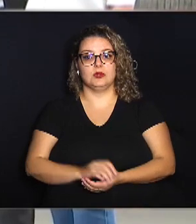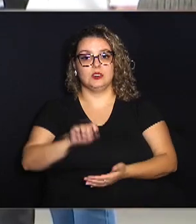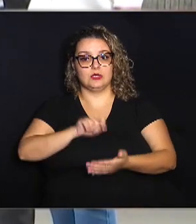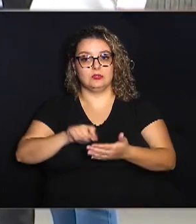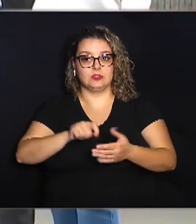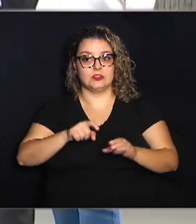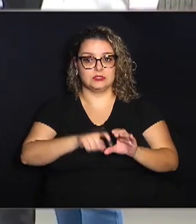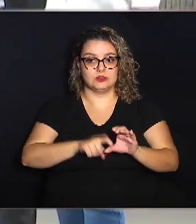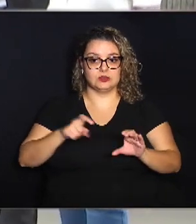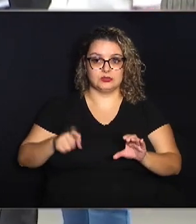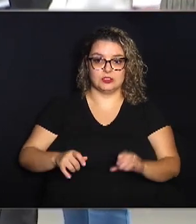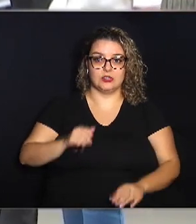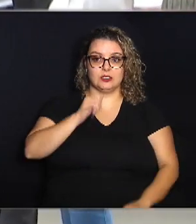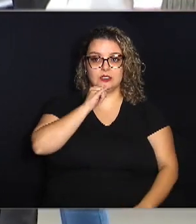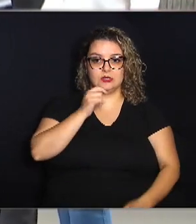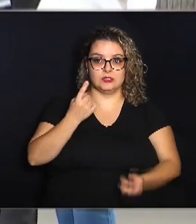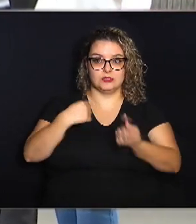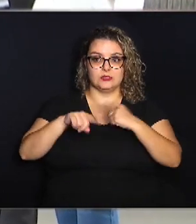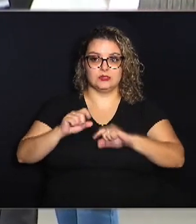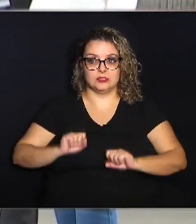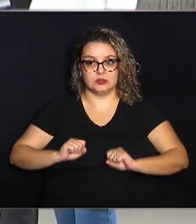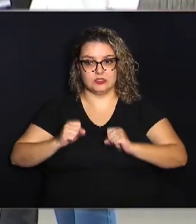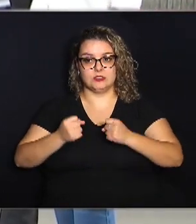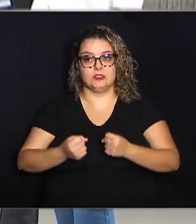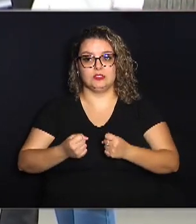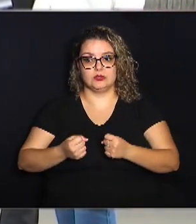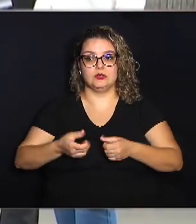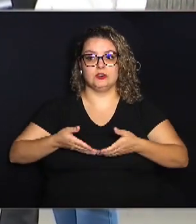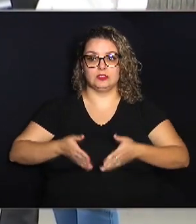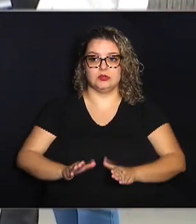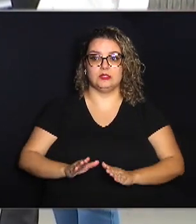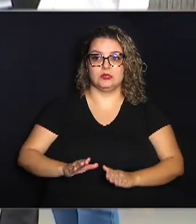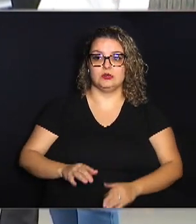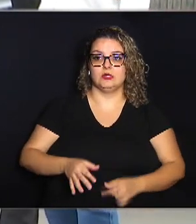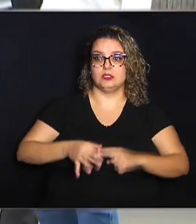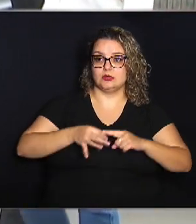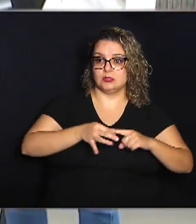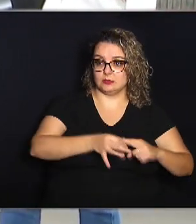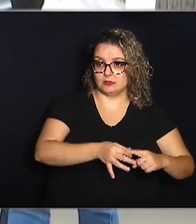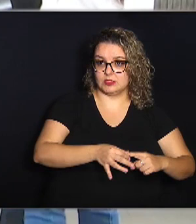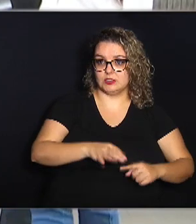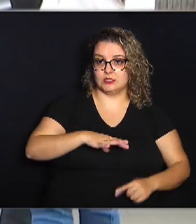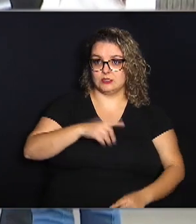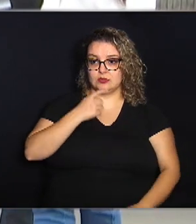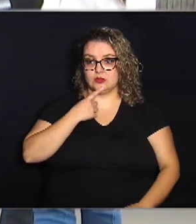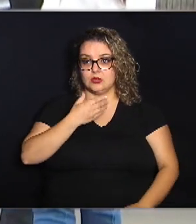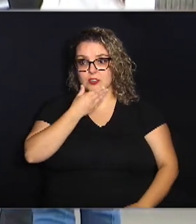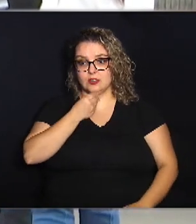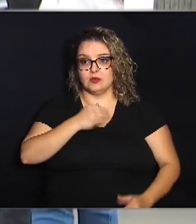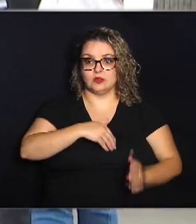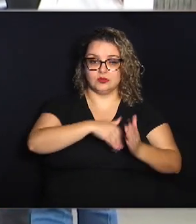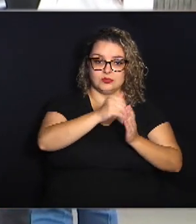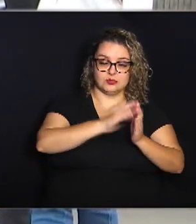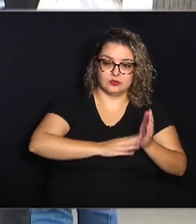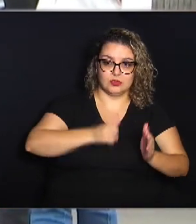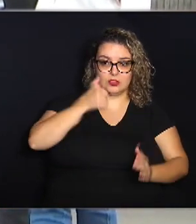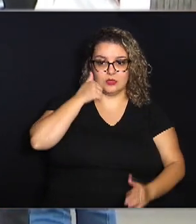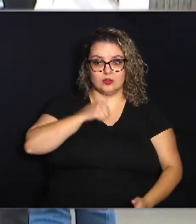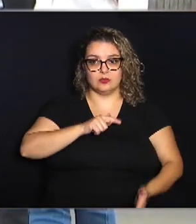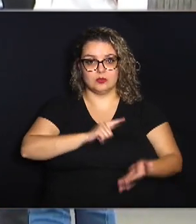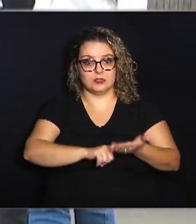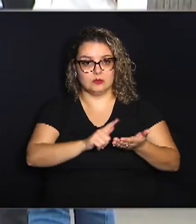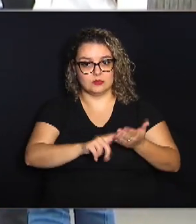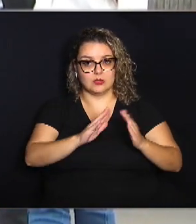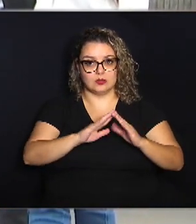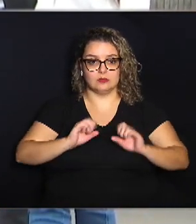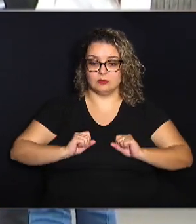independente. É um exemplo de superação e dedicação. Nascido na periferia de Campinas, filho de um pintor e uma empregada doméstica, Miller enfrentou desafios